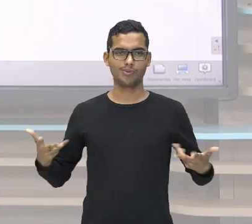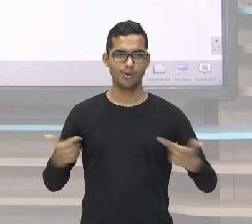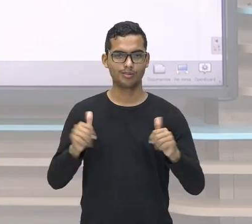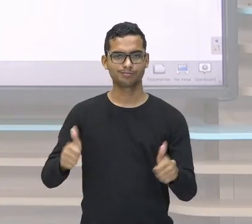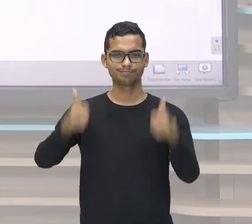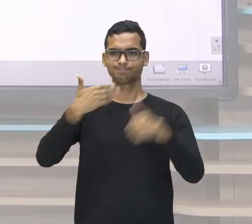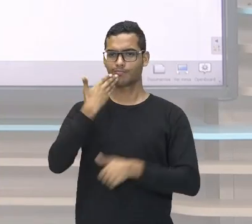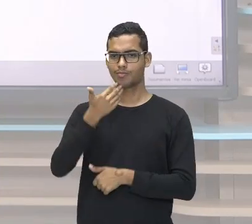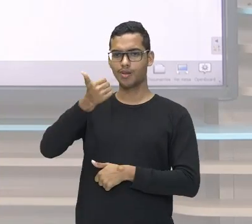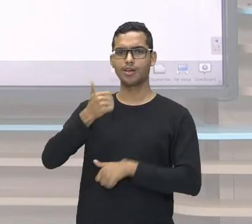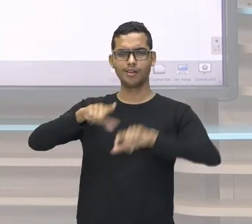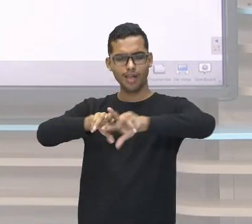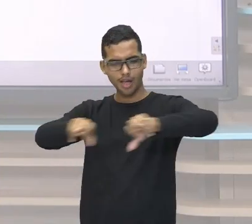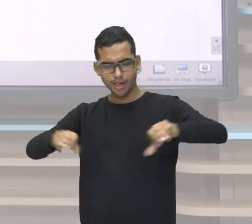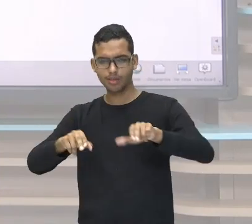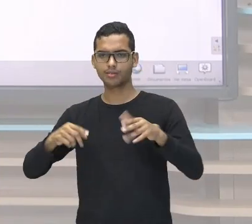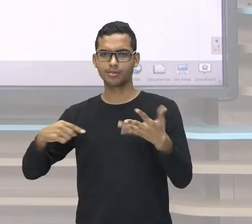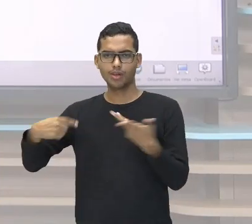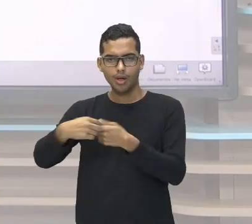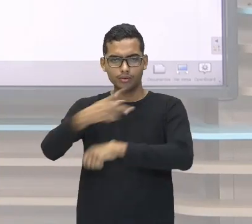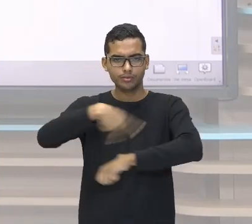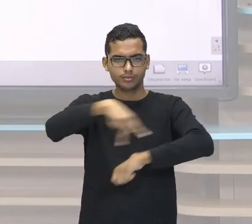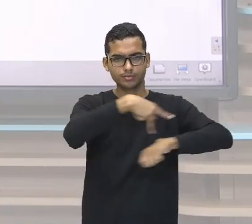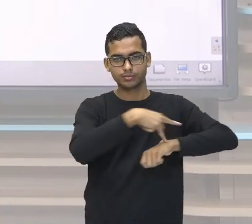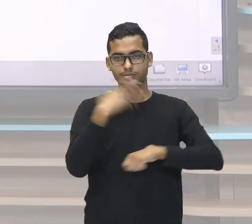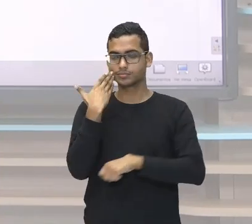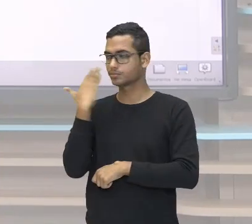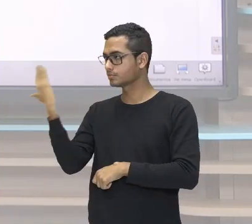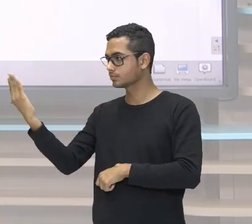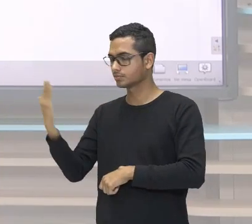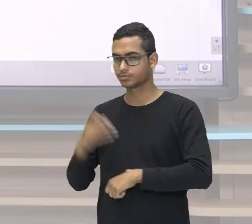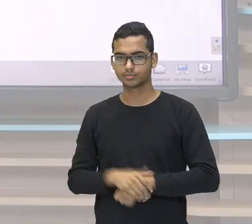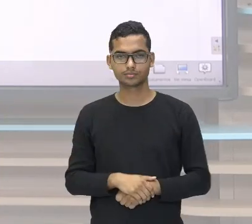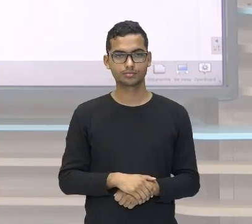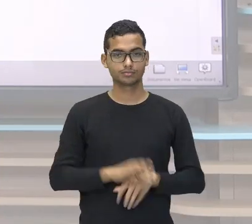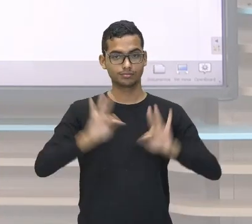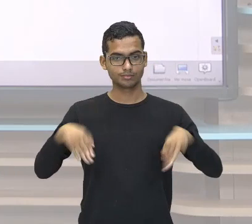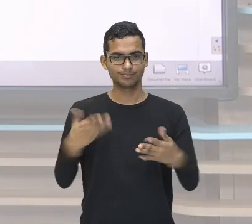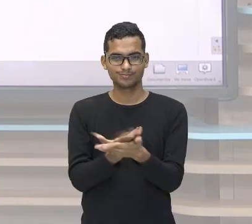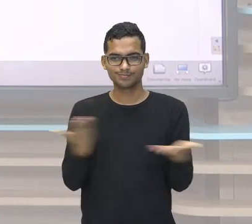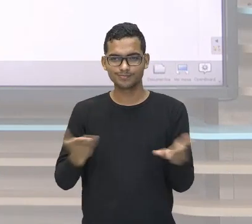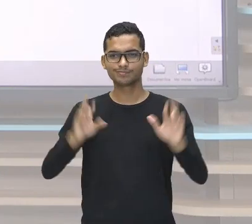assim, em vários deles, tudo bem? A gente encerra a aula por